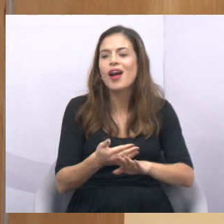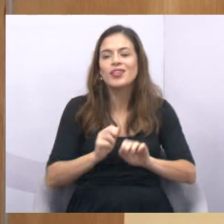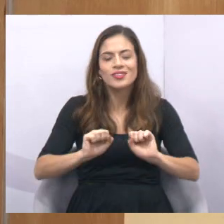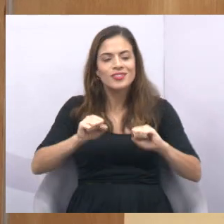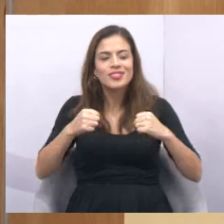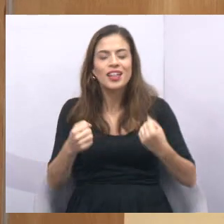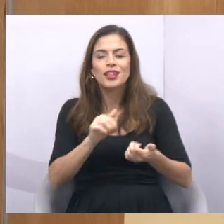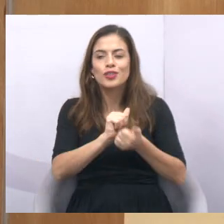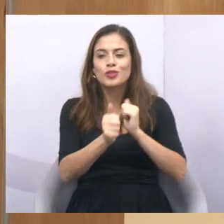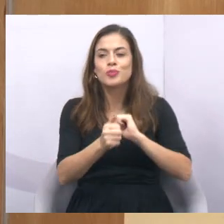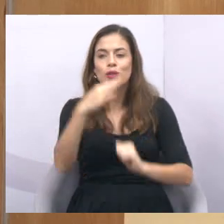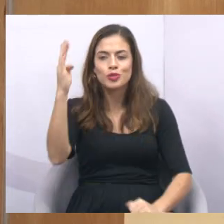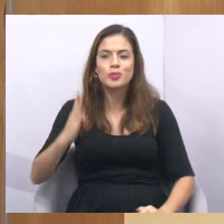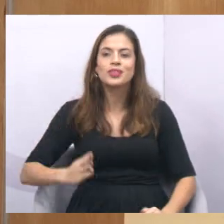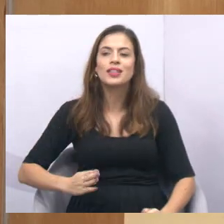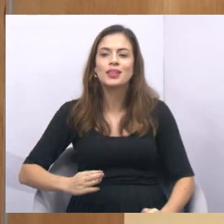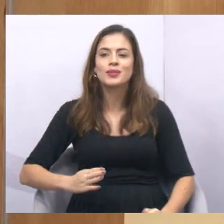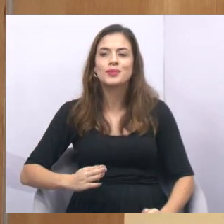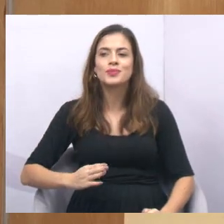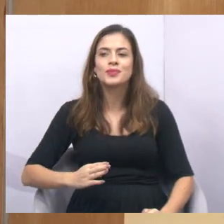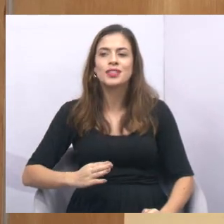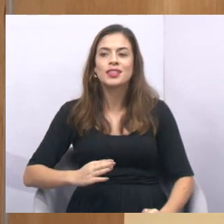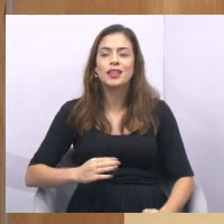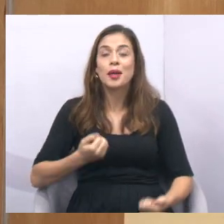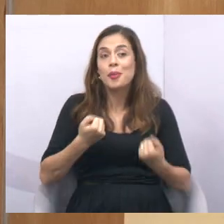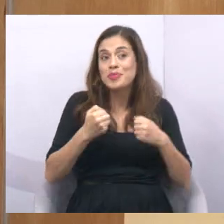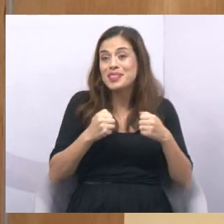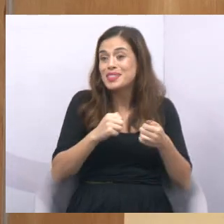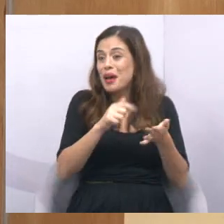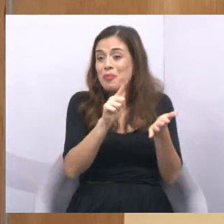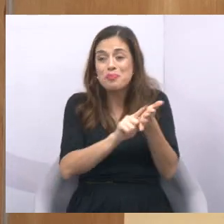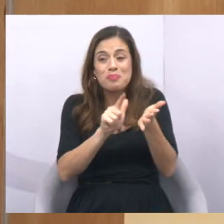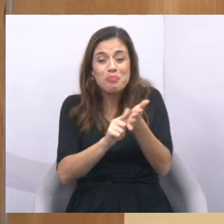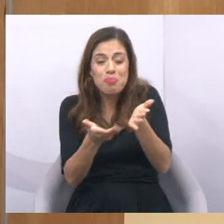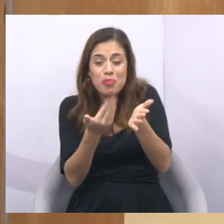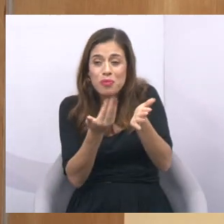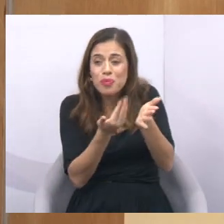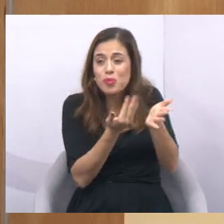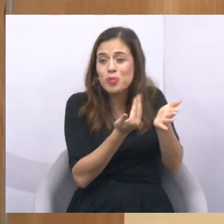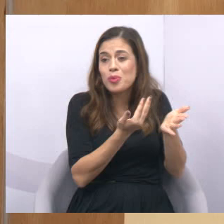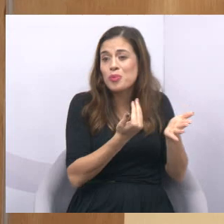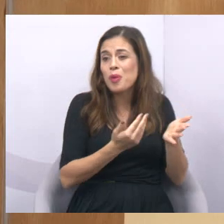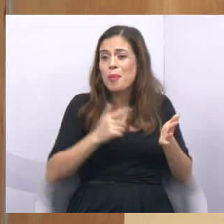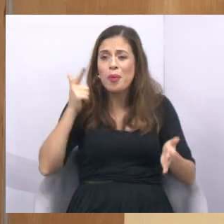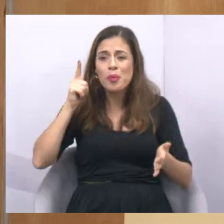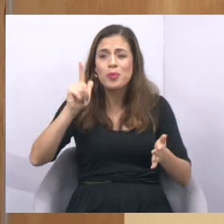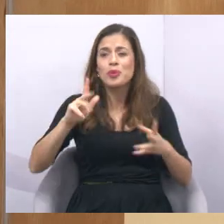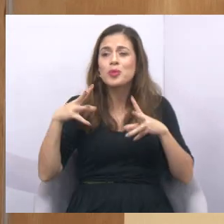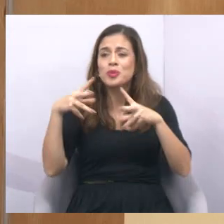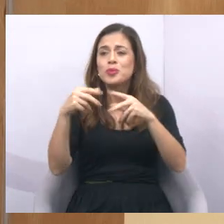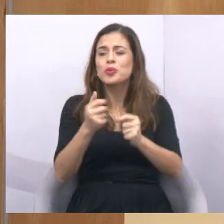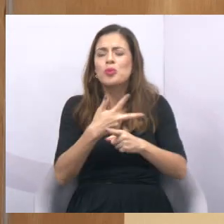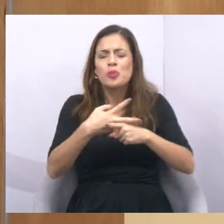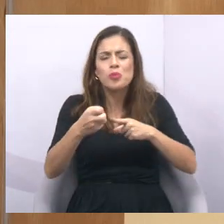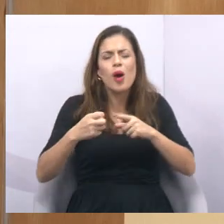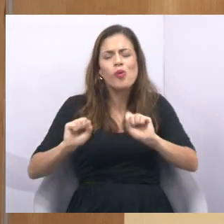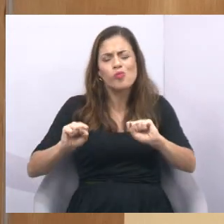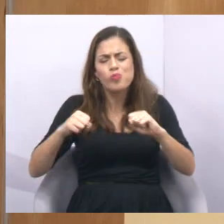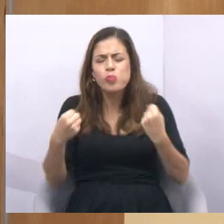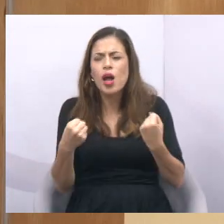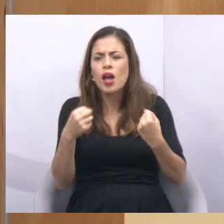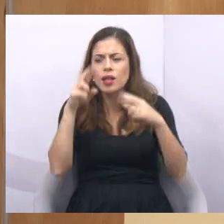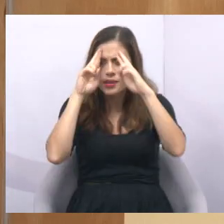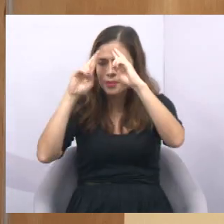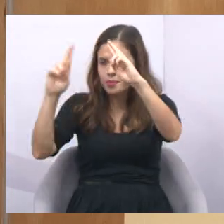mundial. Precisaríamos de algumas páginas para relatarmos todos esses feitos conquistados com muito suor, dedicação e respeito aos